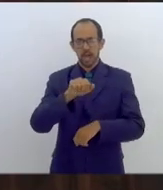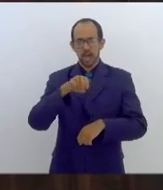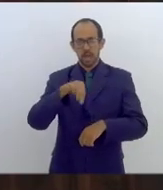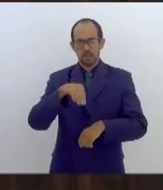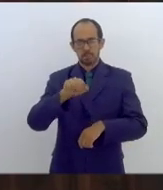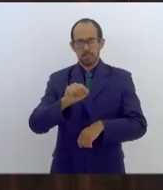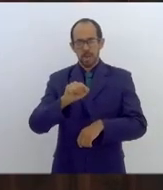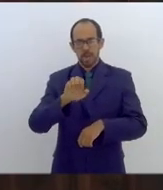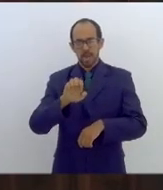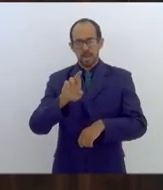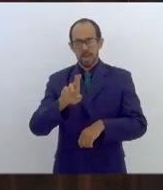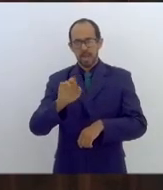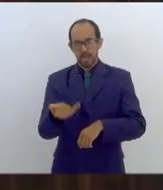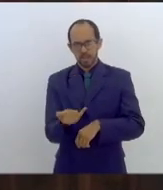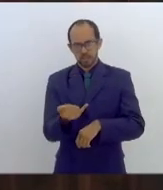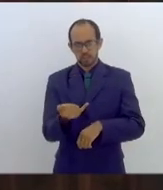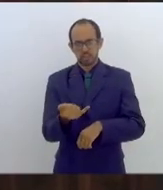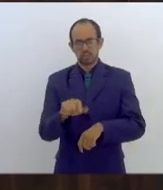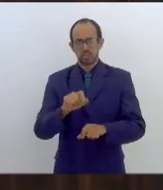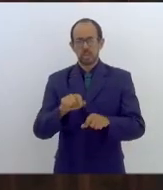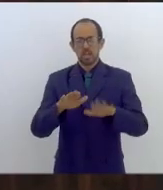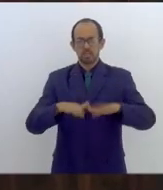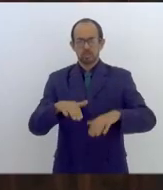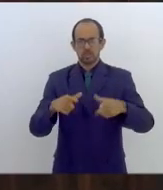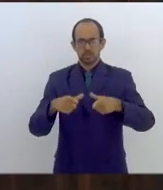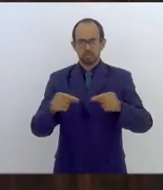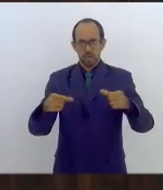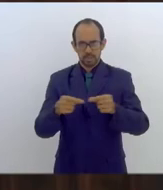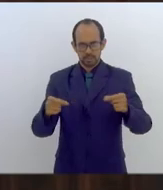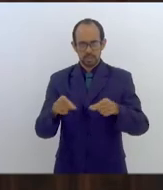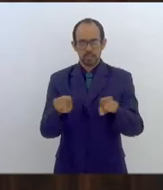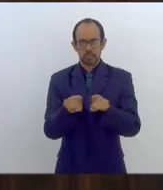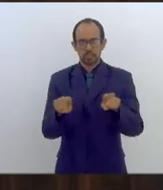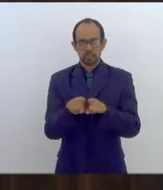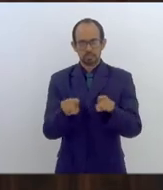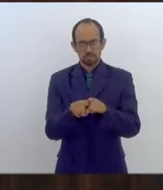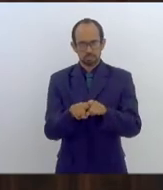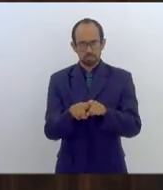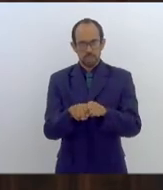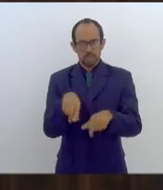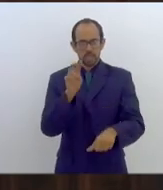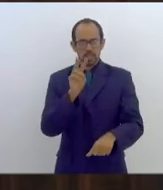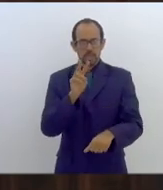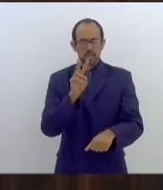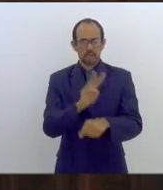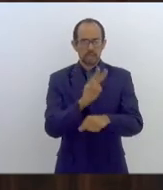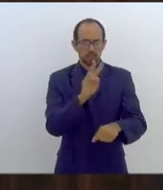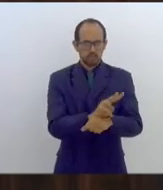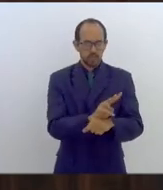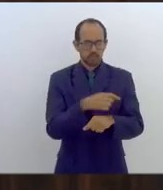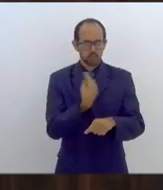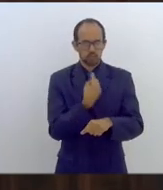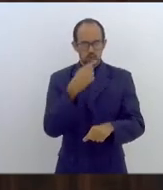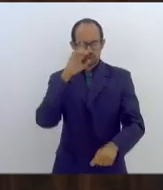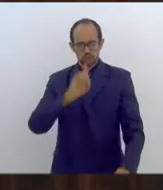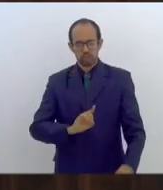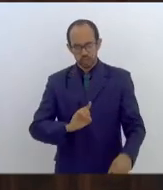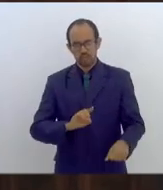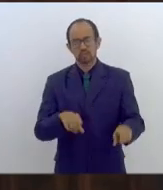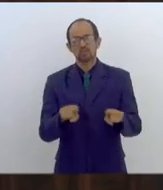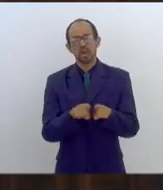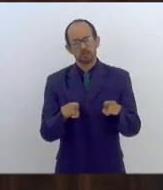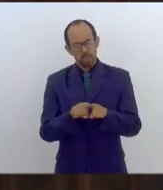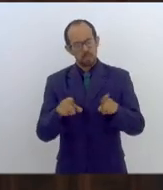e a sua atuação muita das vezes em Brasília sobre a forma eh eh da defesa de nossos direitos eu acho que também